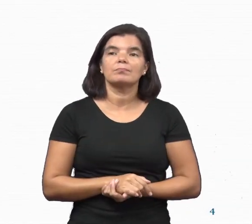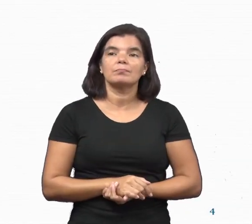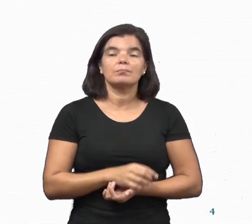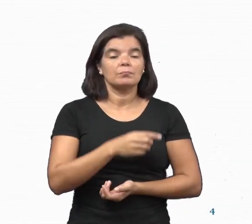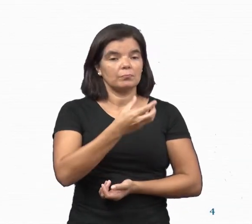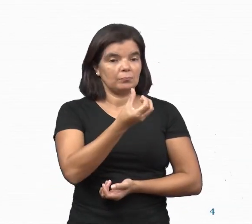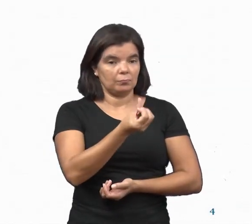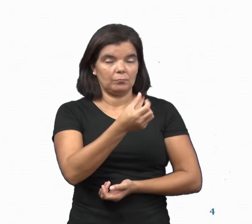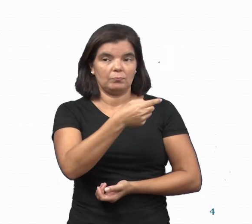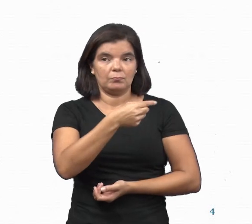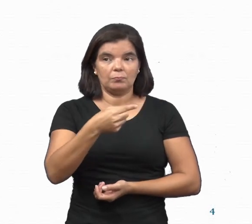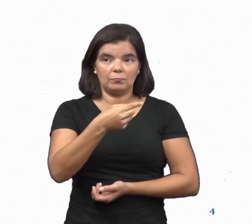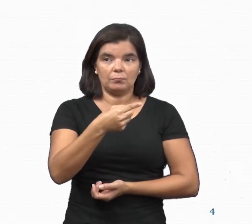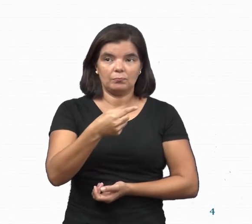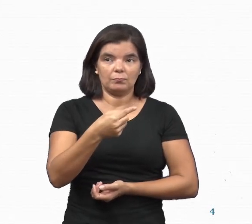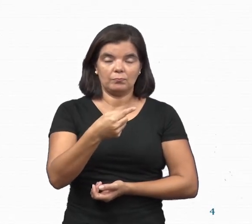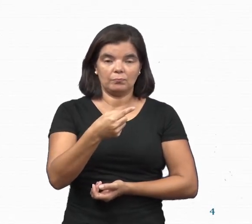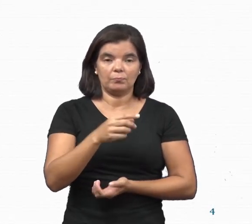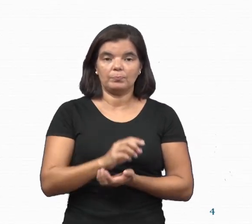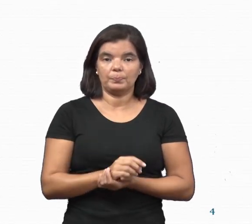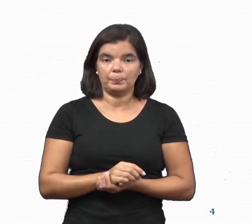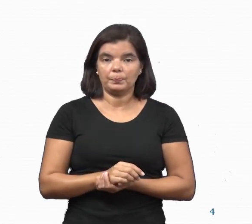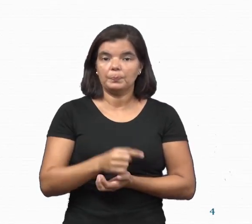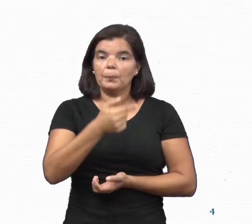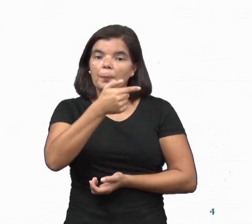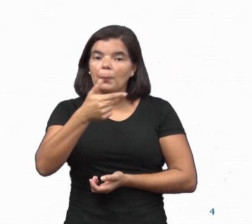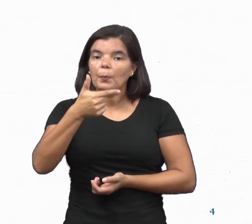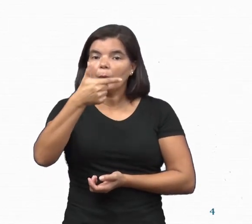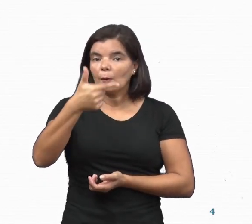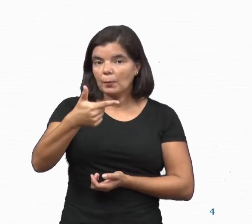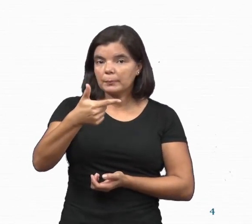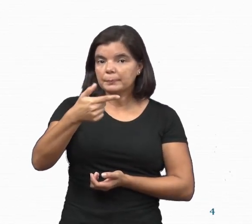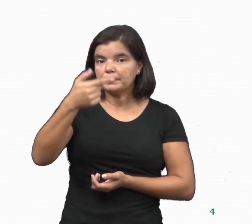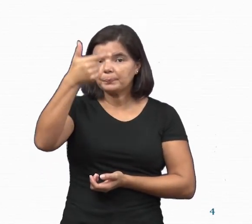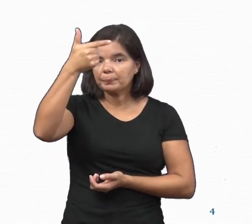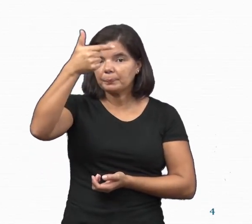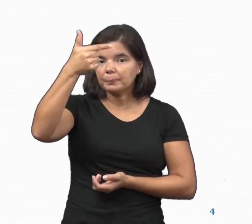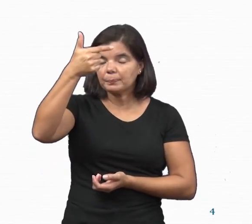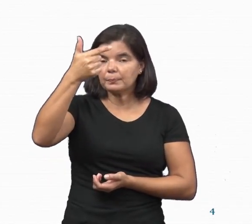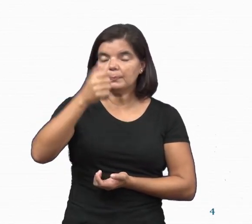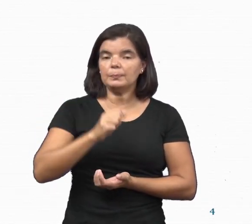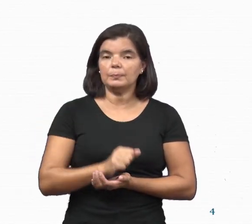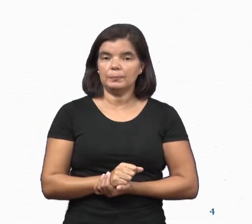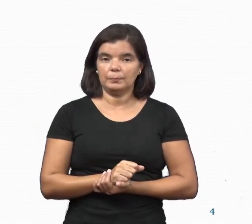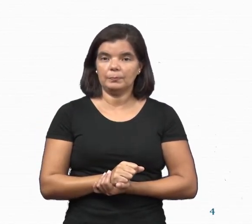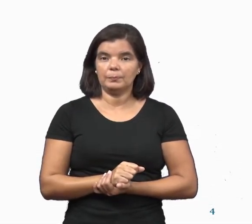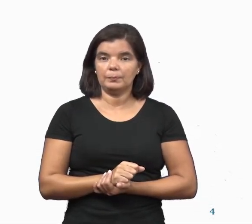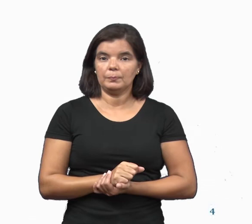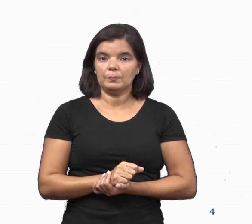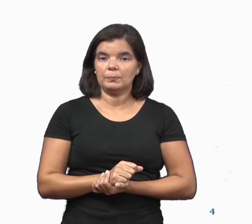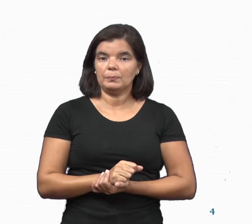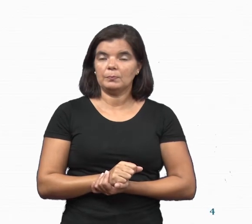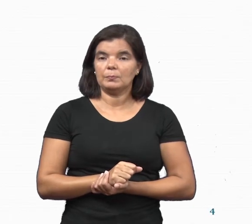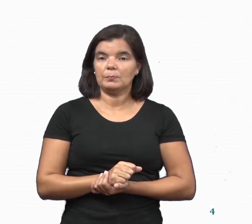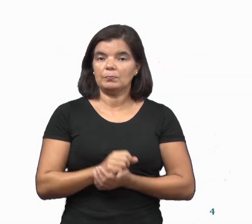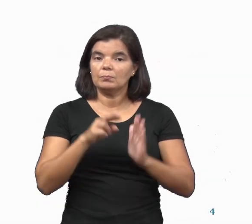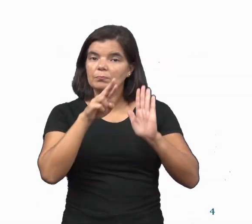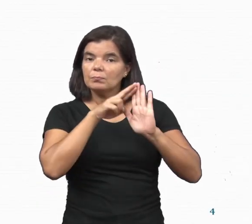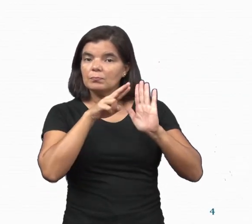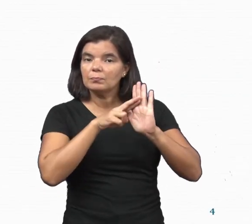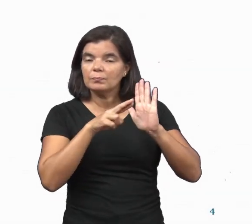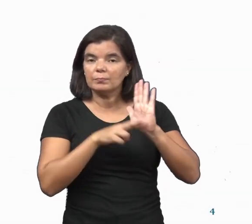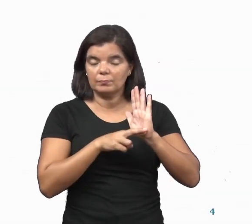menos, e aí eu faço aqui, ó. Menos 2 elevado ao quadrado, eu repeti esse menos 2 duas vezes. Fazendo a regra dos